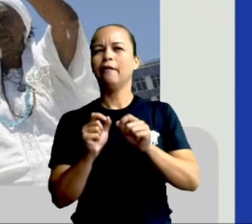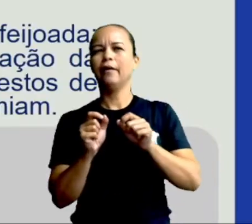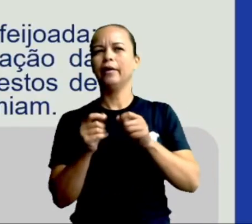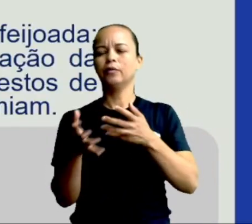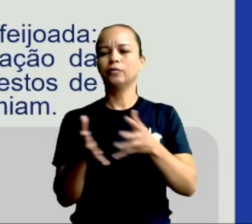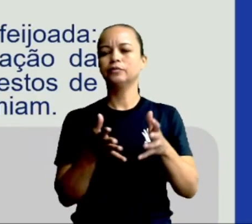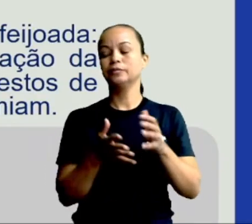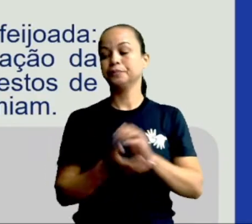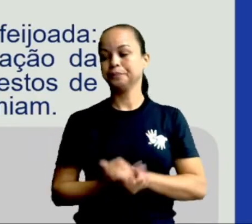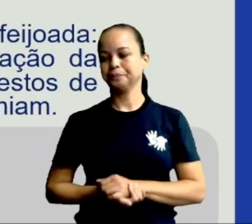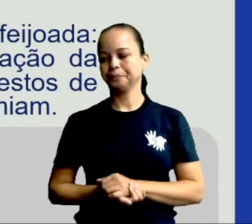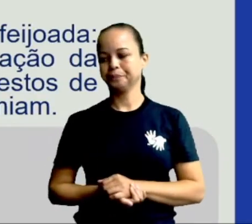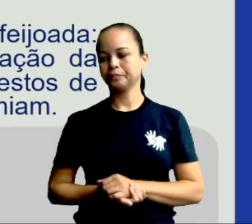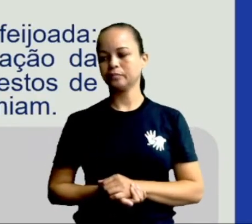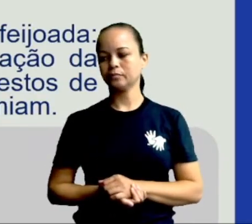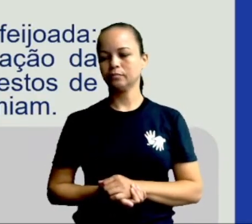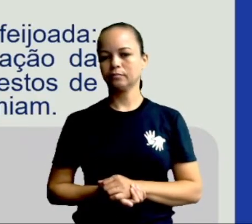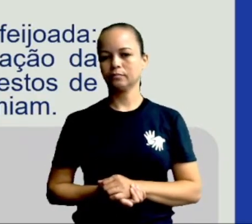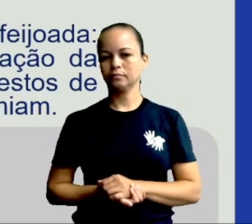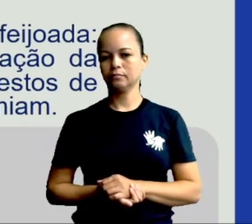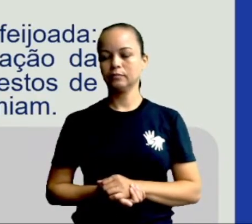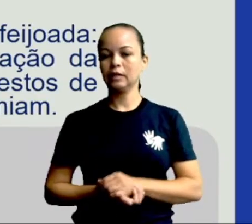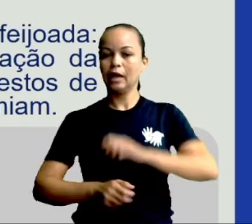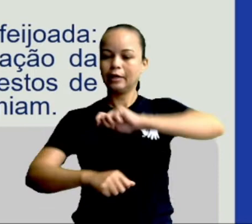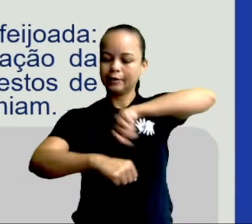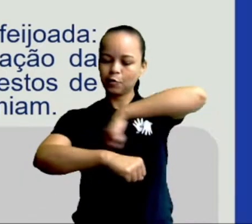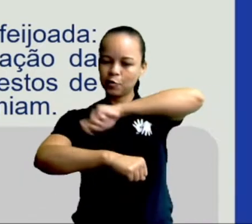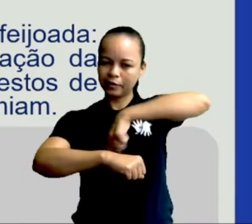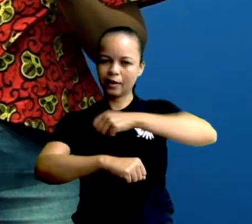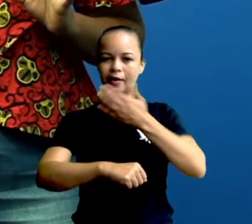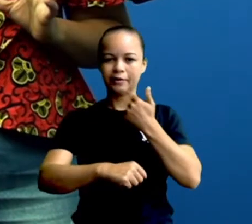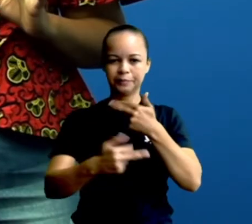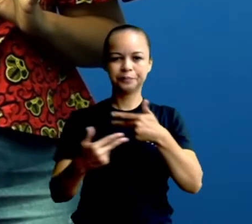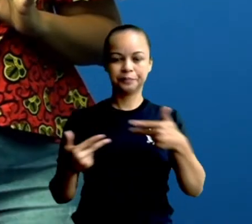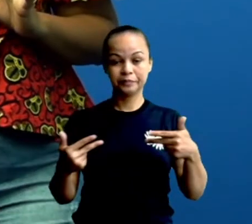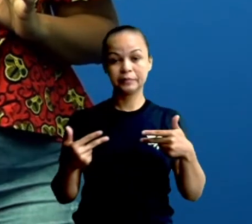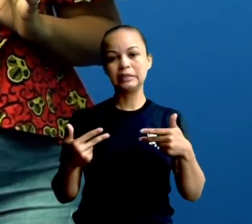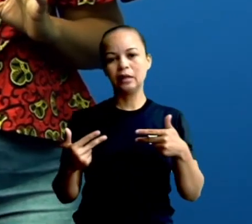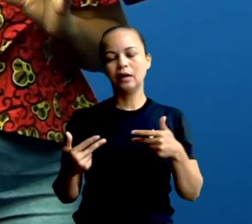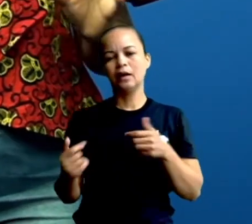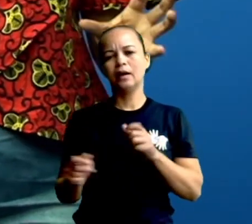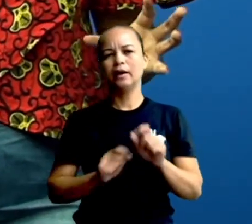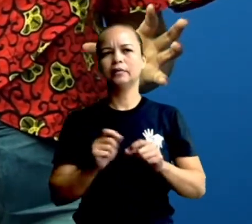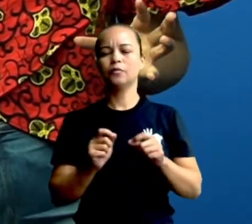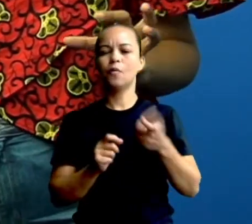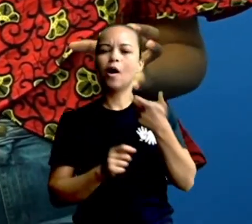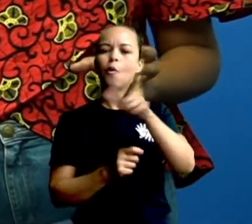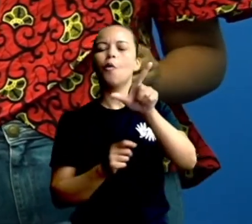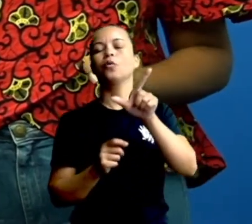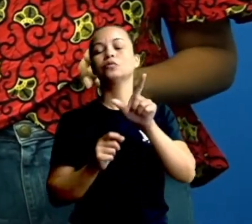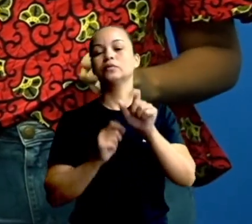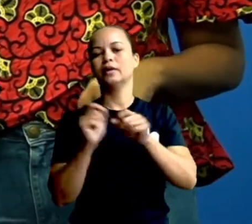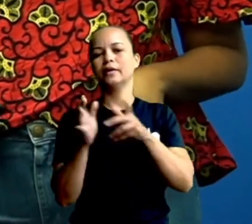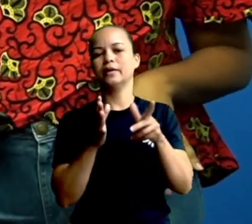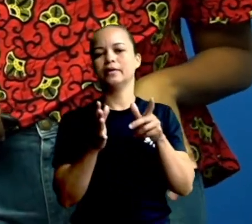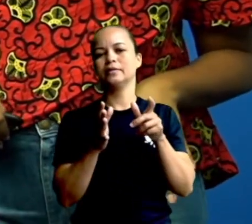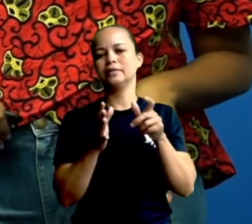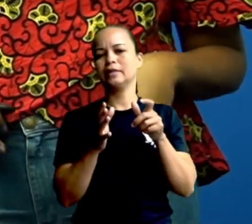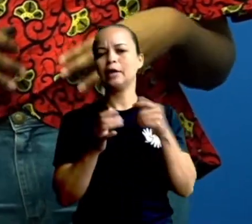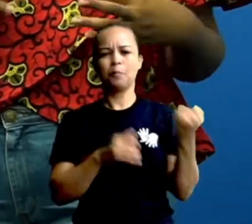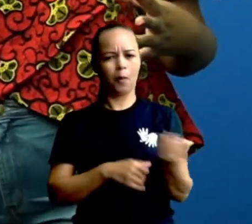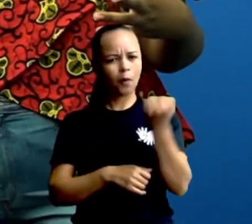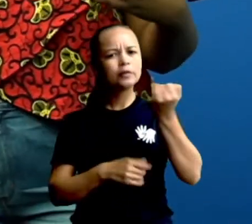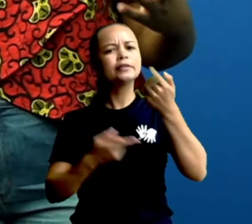religiosos. E na culinária, uma outra herança, né, bastante importante na